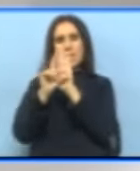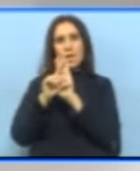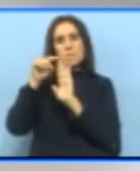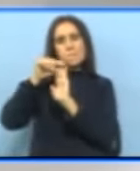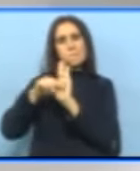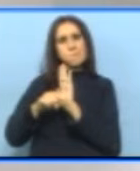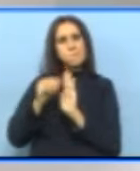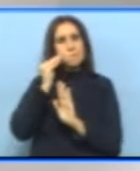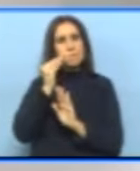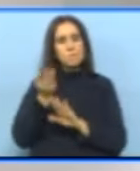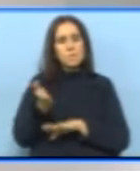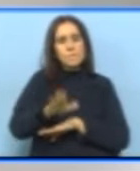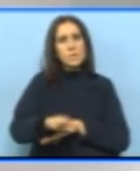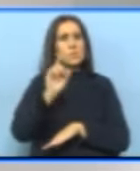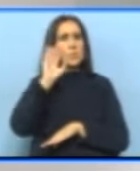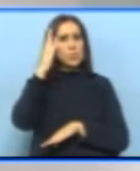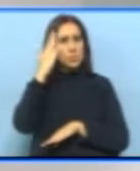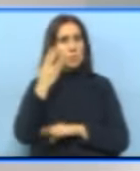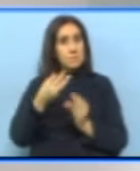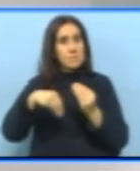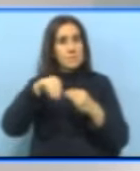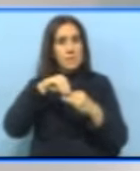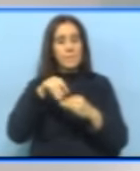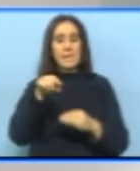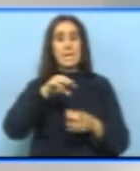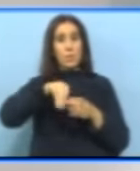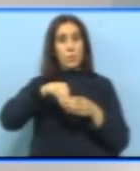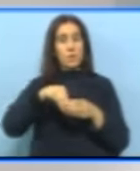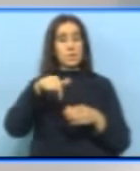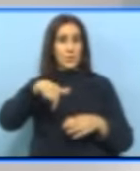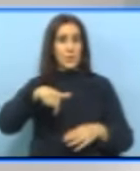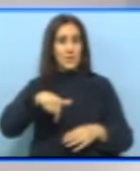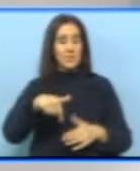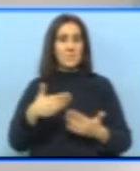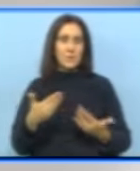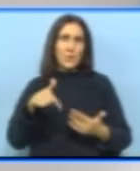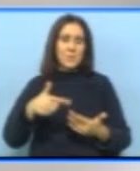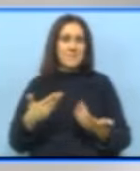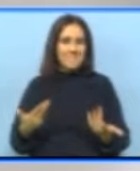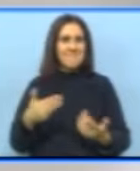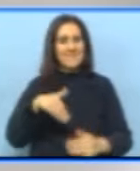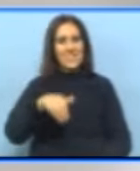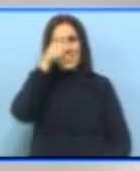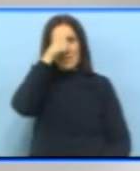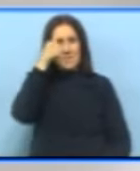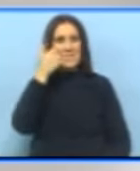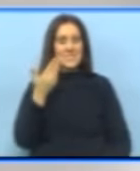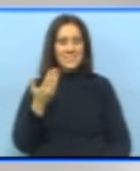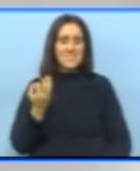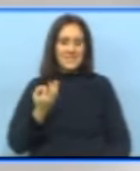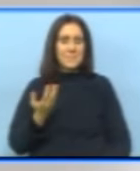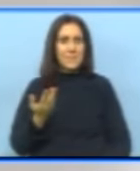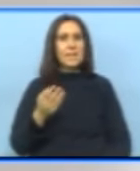que já era um passo importante. E neste contexto, hoje, isto é, este domingo,